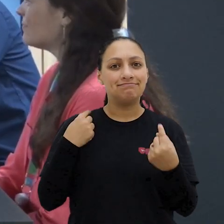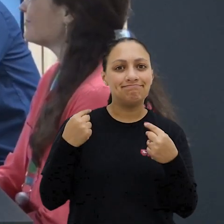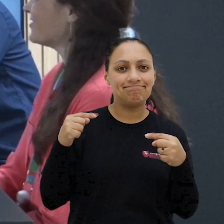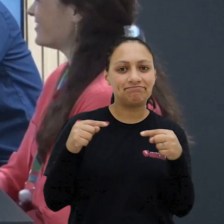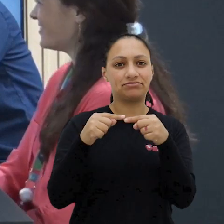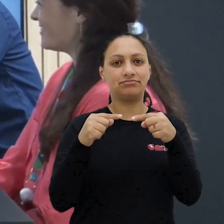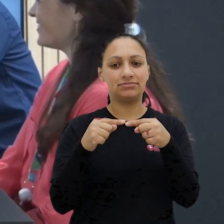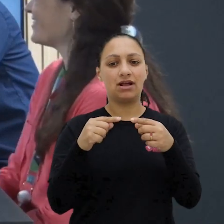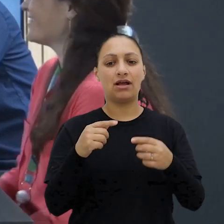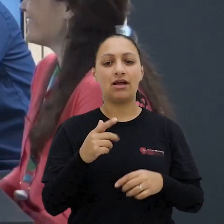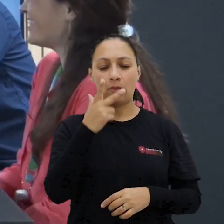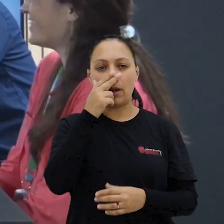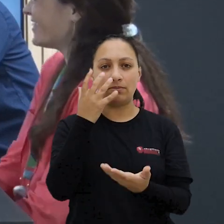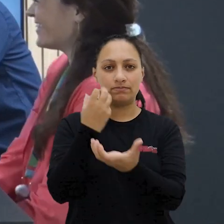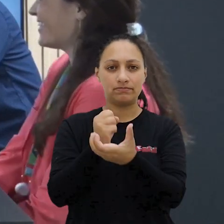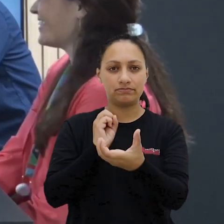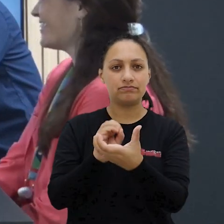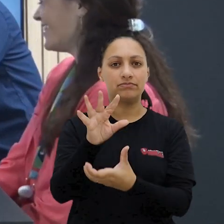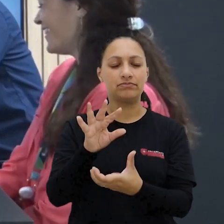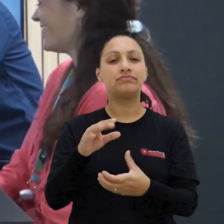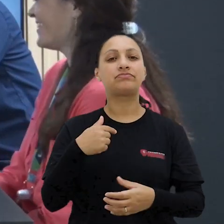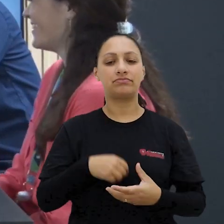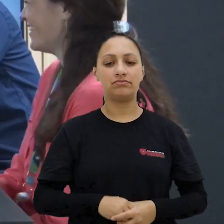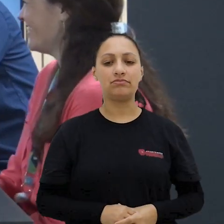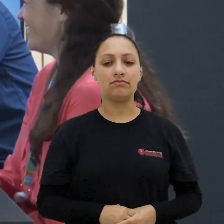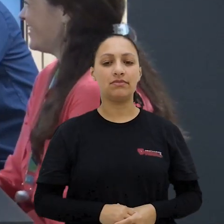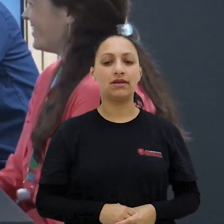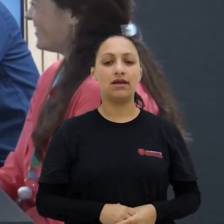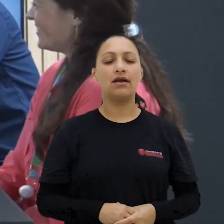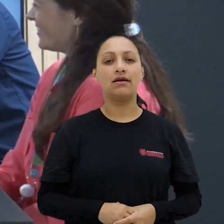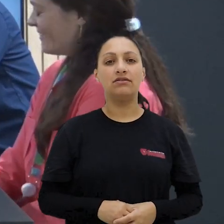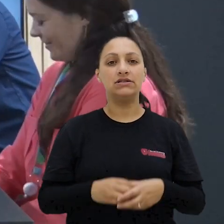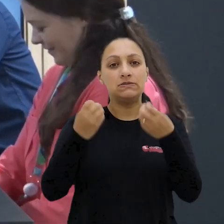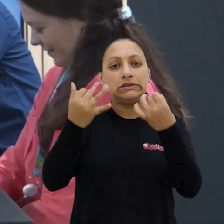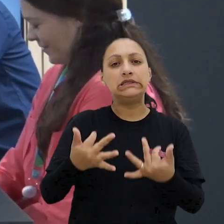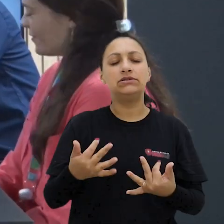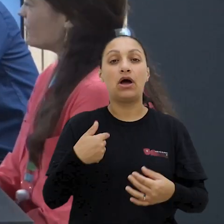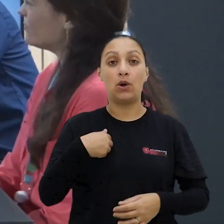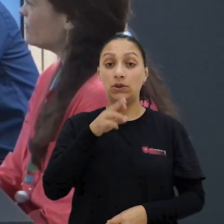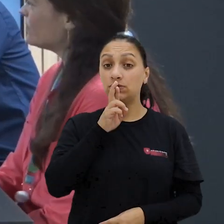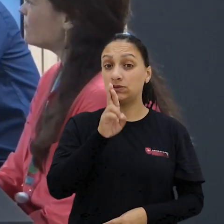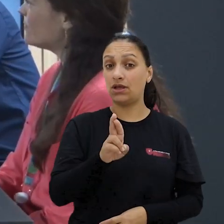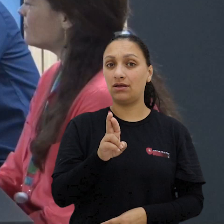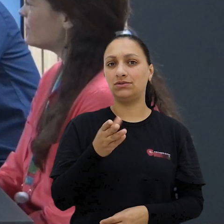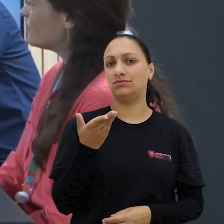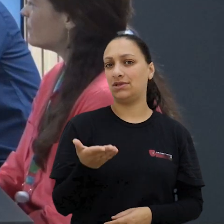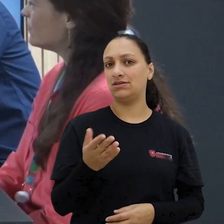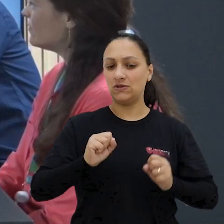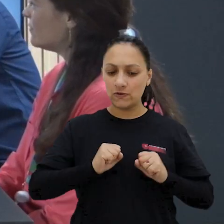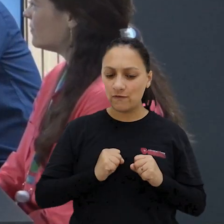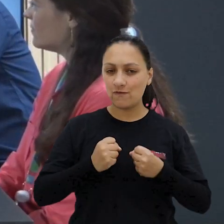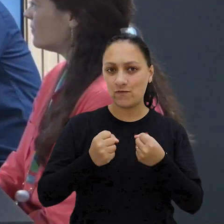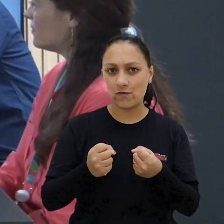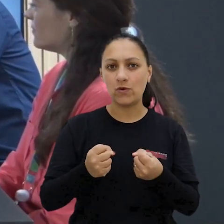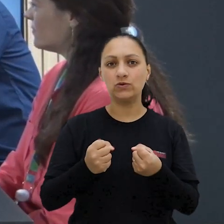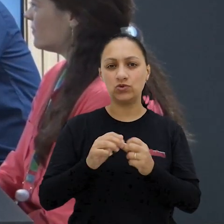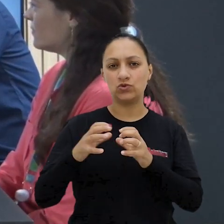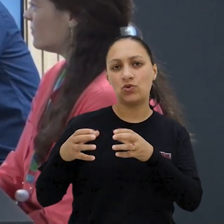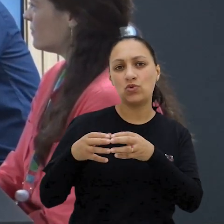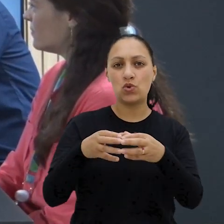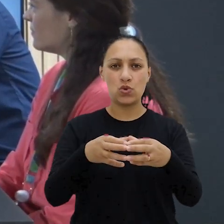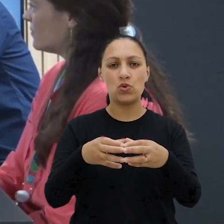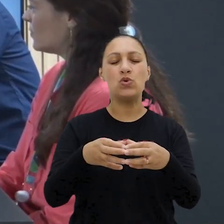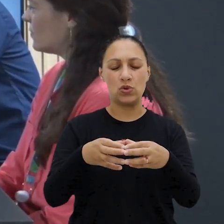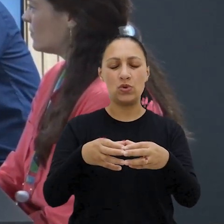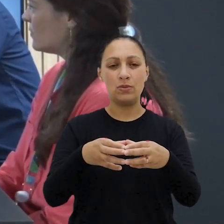podcast, né, falando dele, dando aquela purpurina aqui, é uma coisa, é um resultado desse esforço, acho que de em